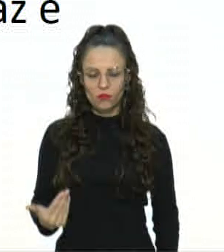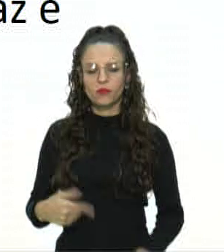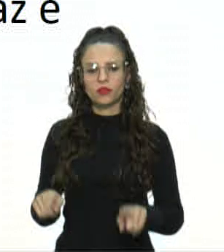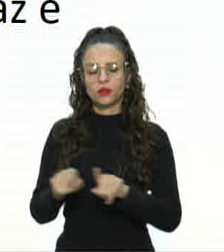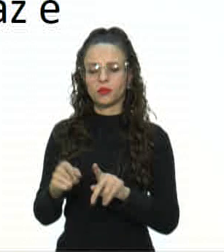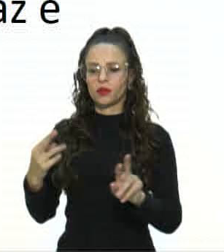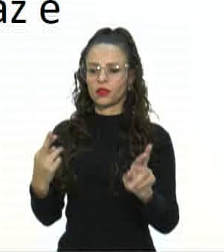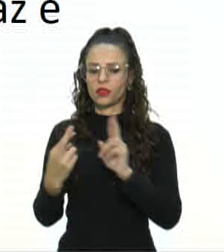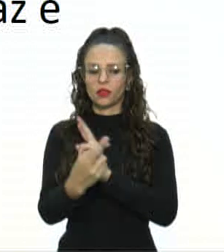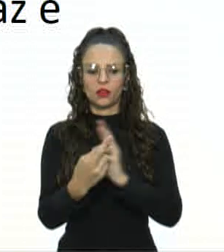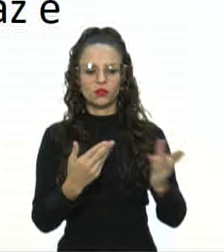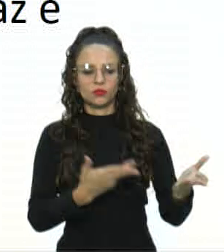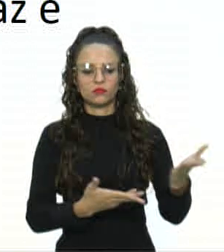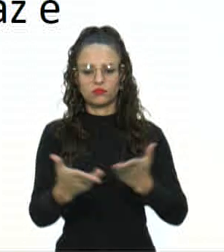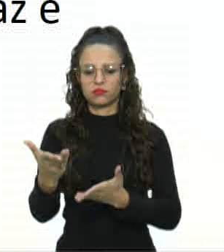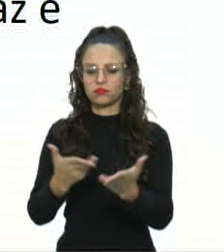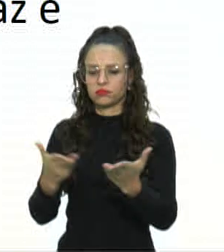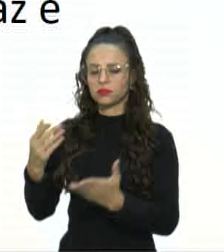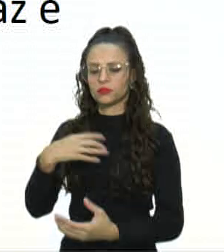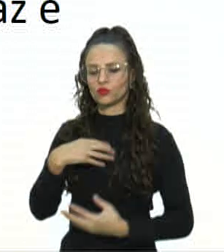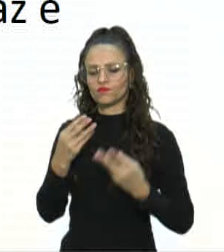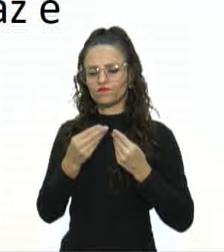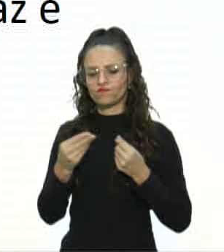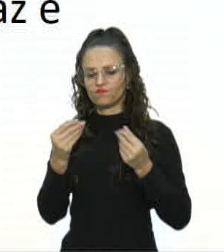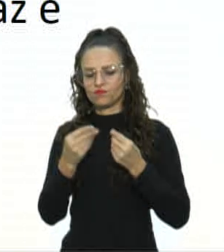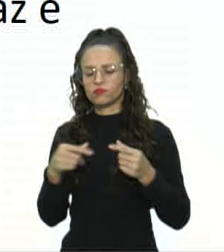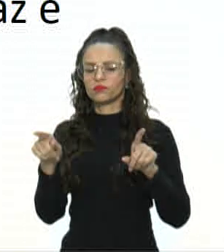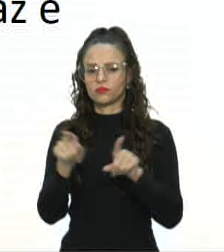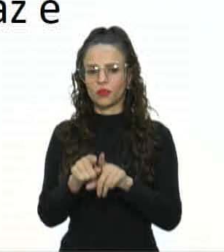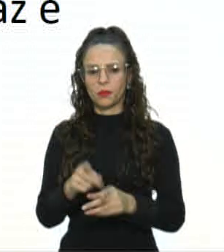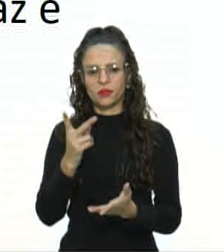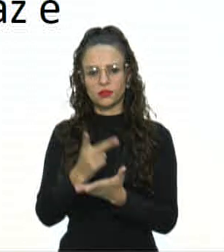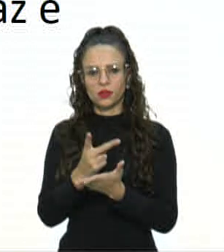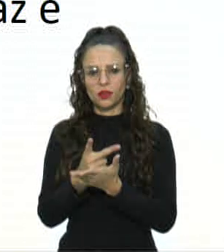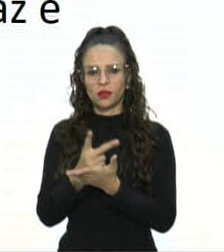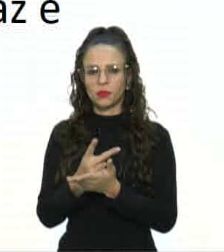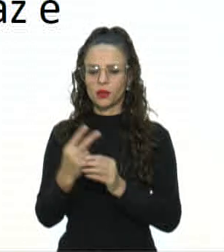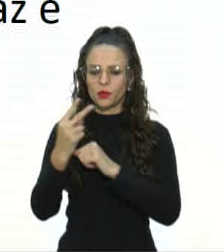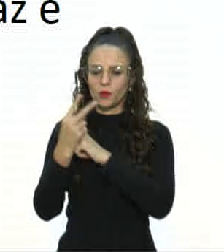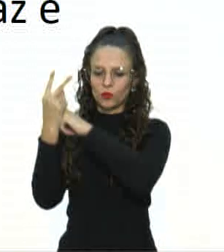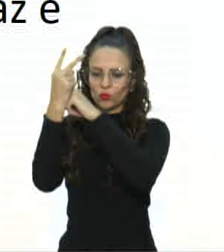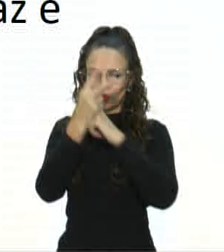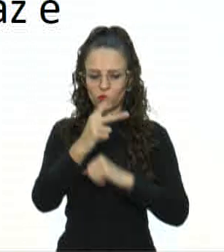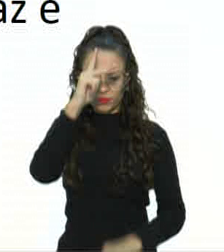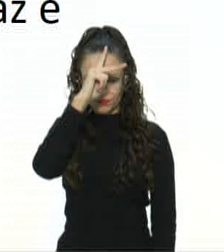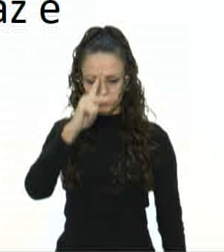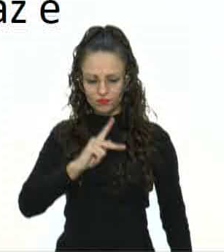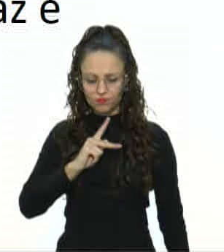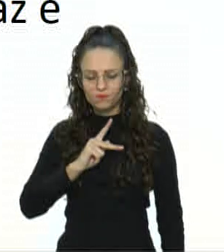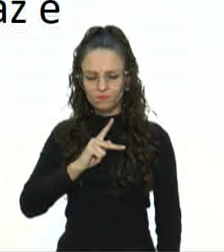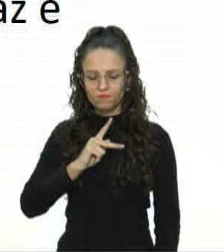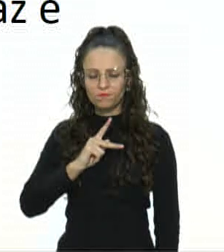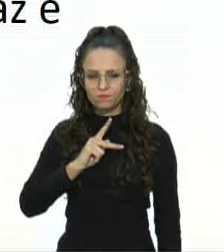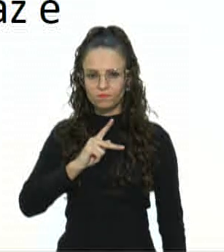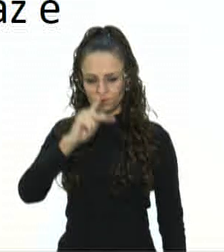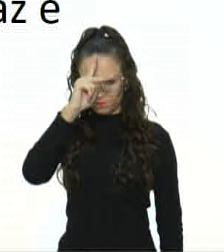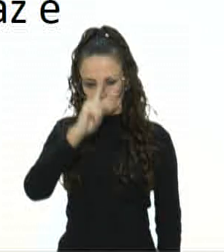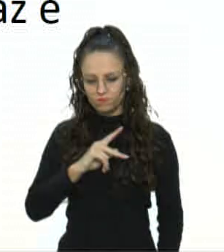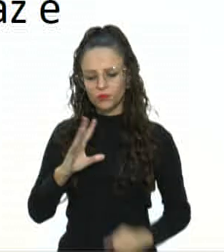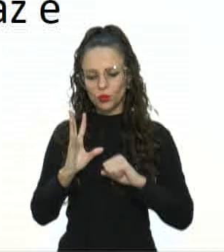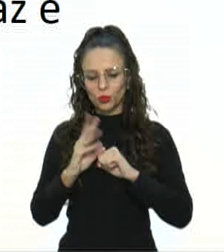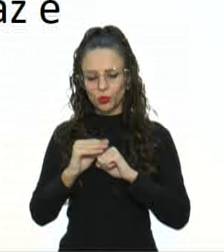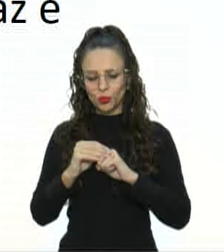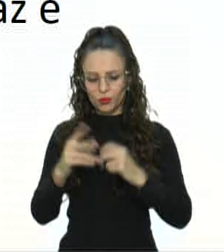os outros com sinceridade e sempre buscar cultivar a si mesmo, no caso, o autoconhecimento. Isto vai